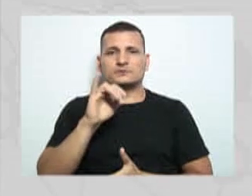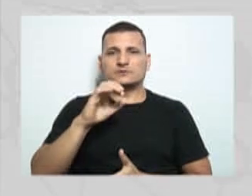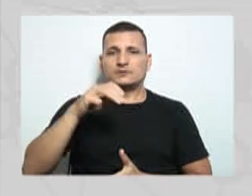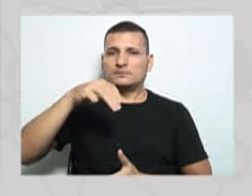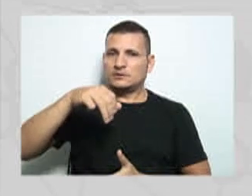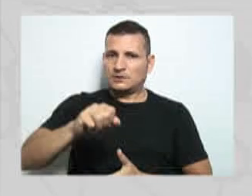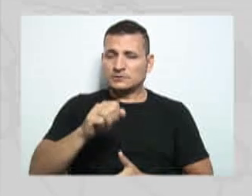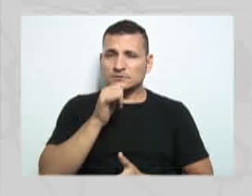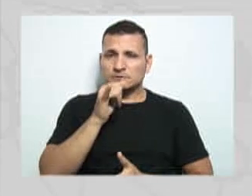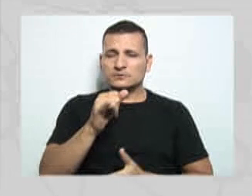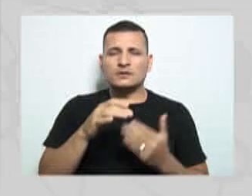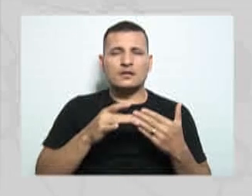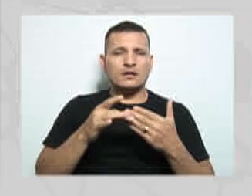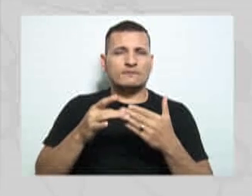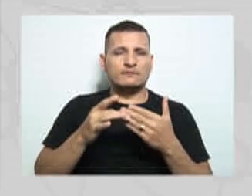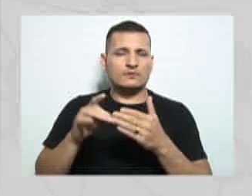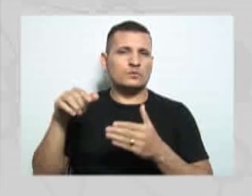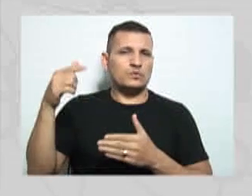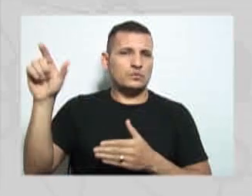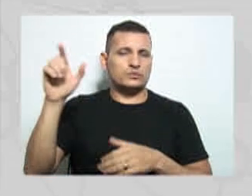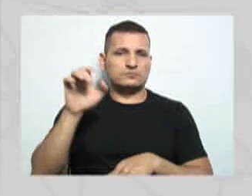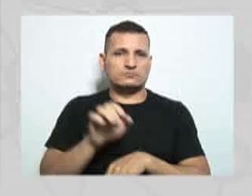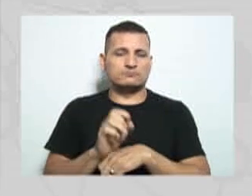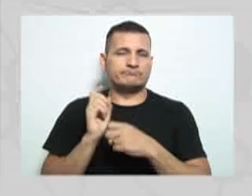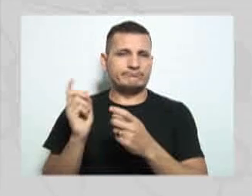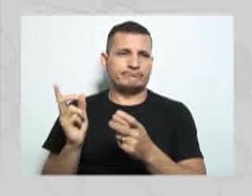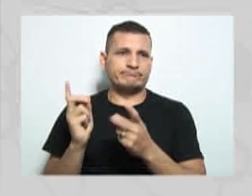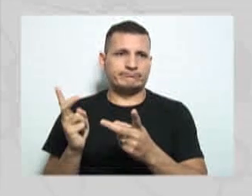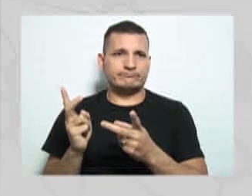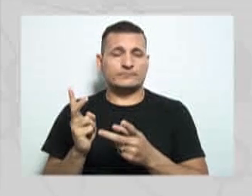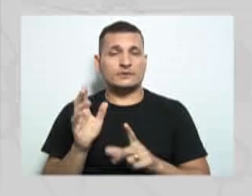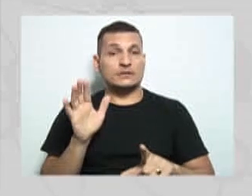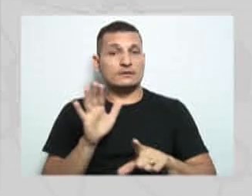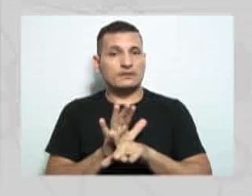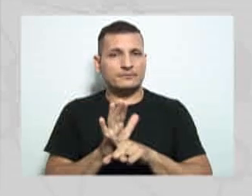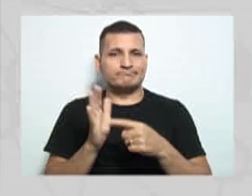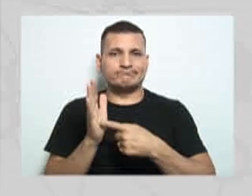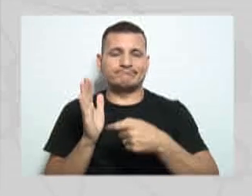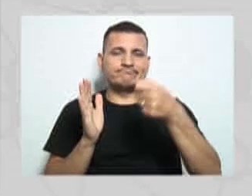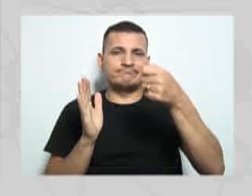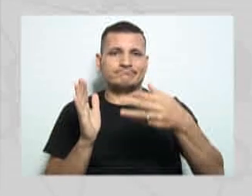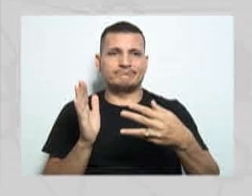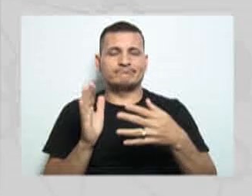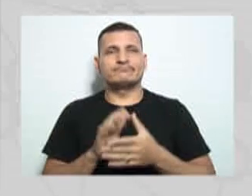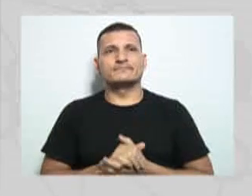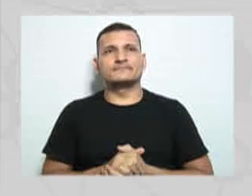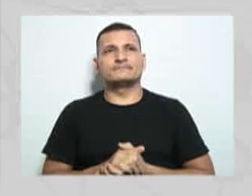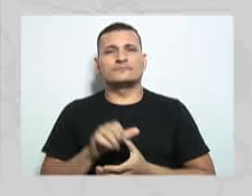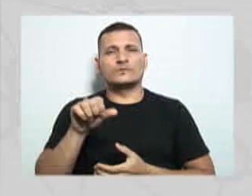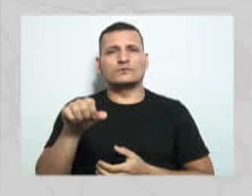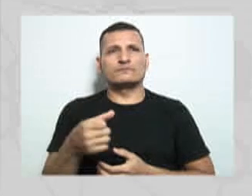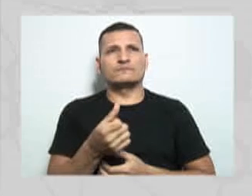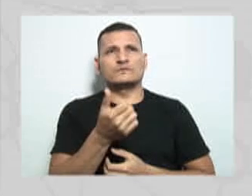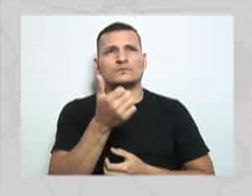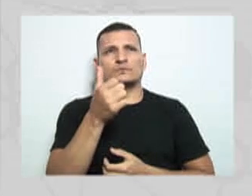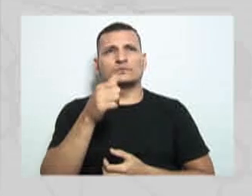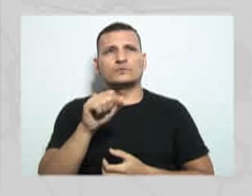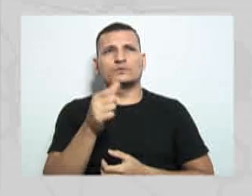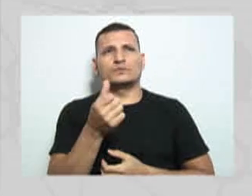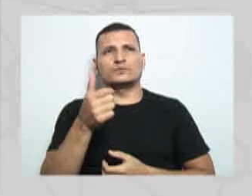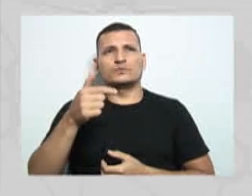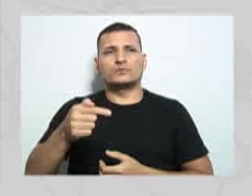mercadorias promovidas por cooperativas sociais, de acordo com a Lei 9.867 de 69, com o convênio do